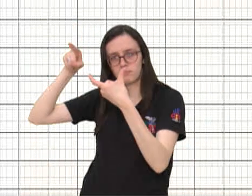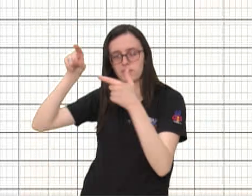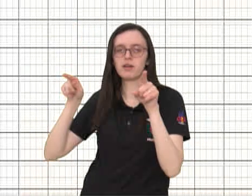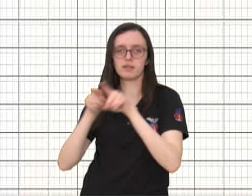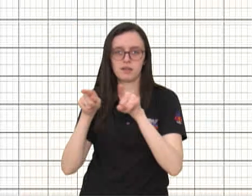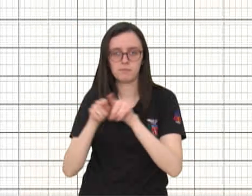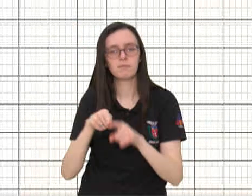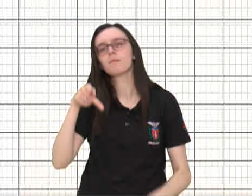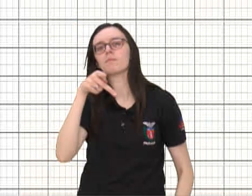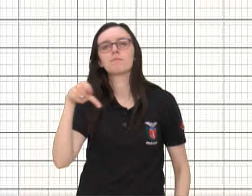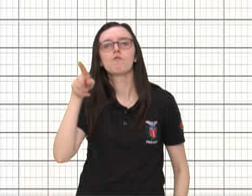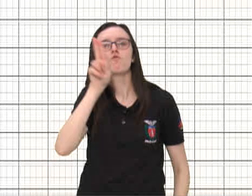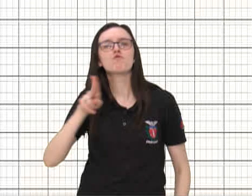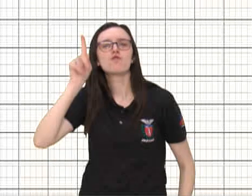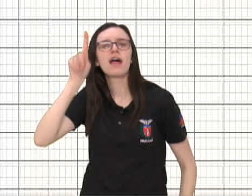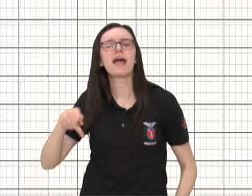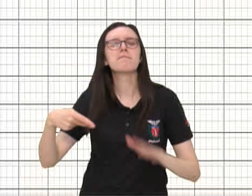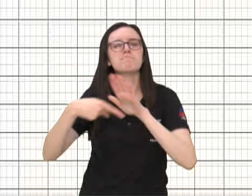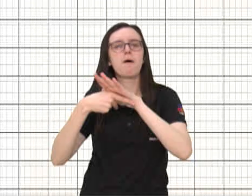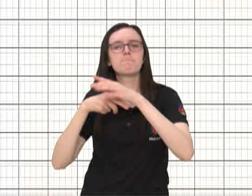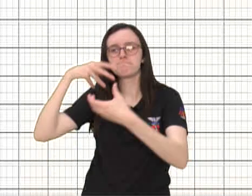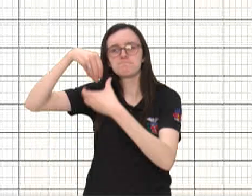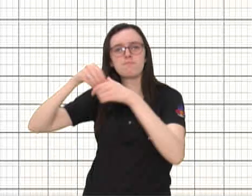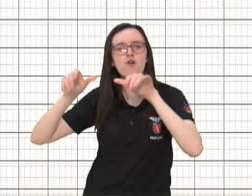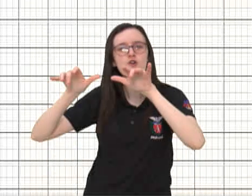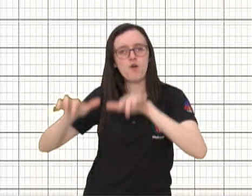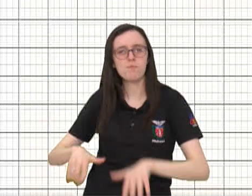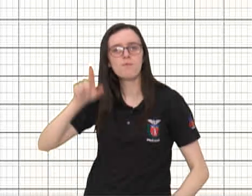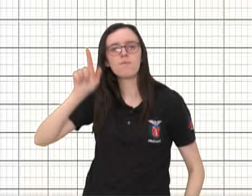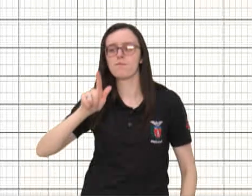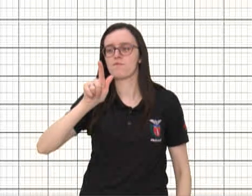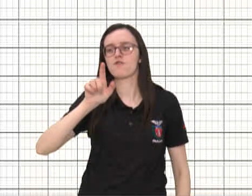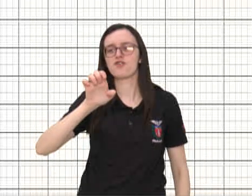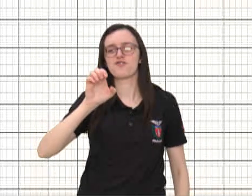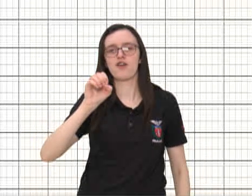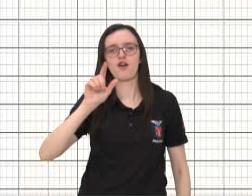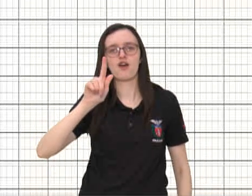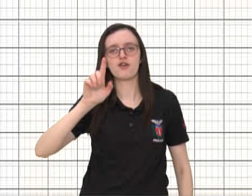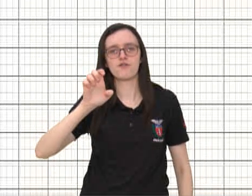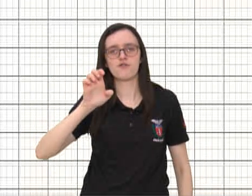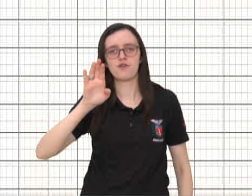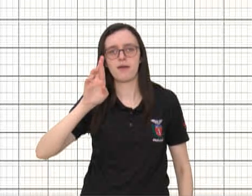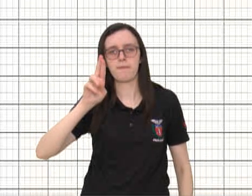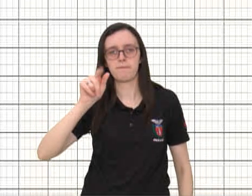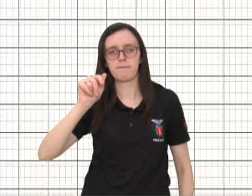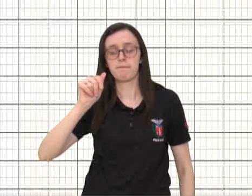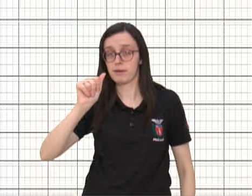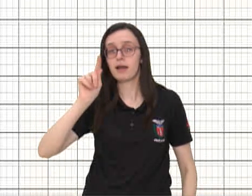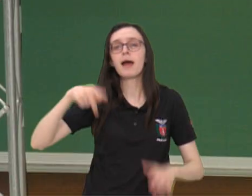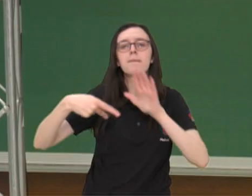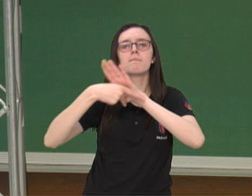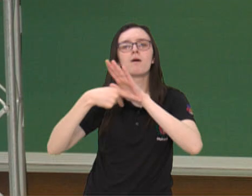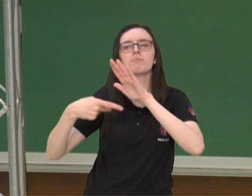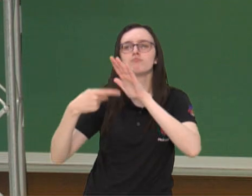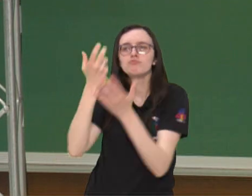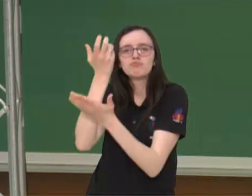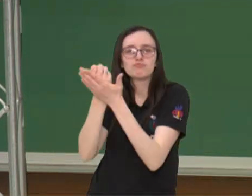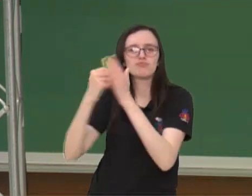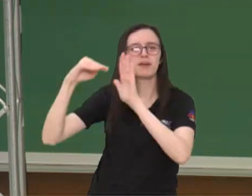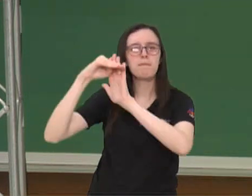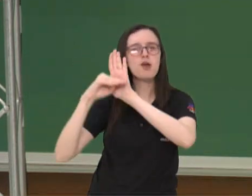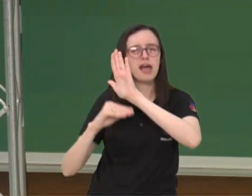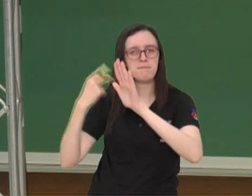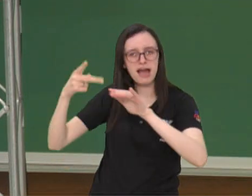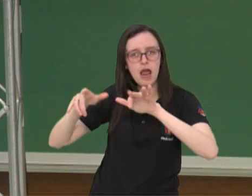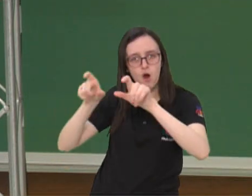professor usou o GeoGebra, né, a calculadora gráfica, para descrever a parábola no plano cartesiano. Software, né?